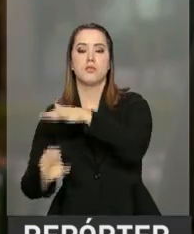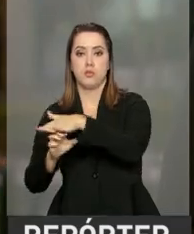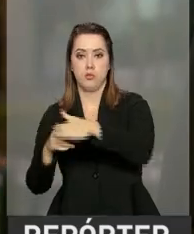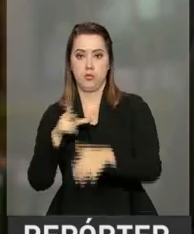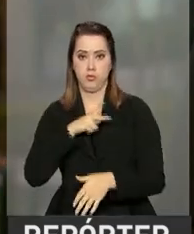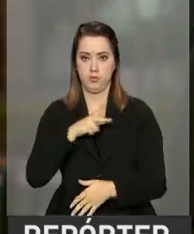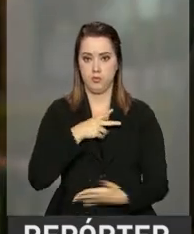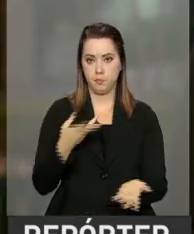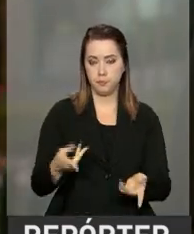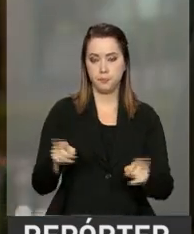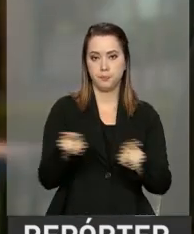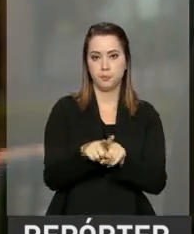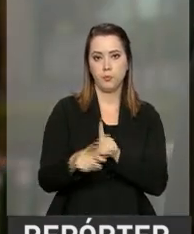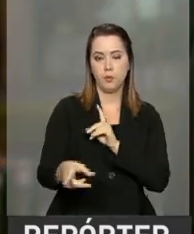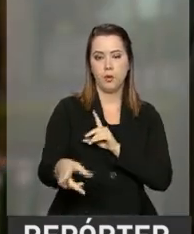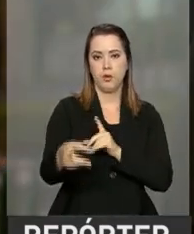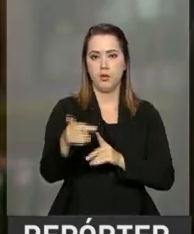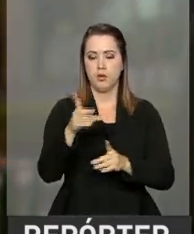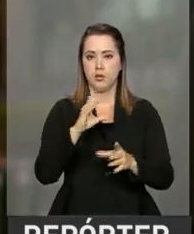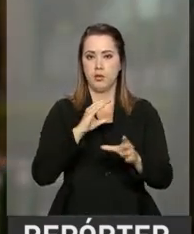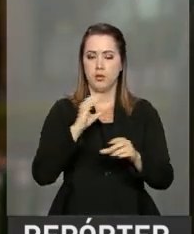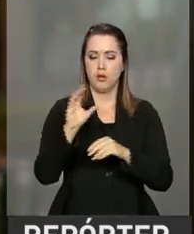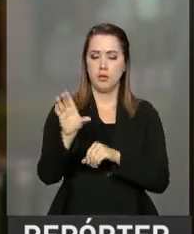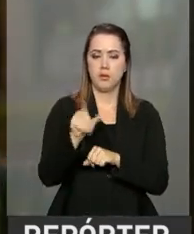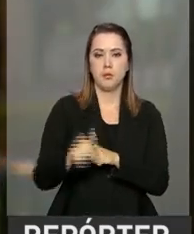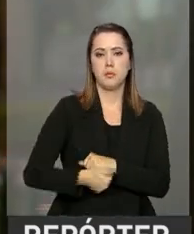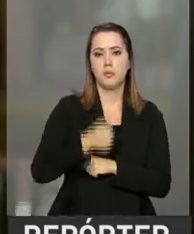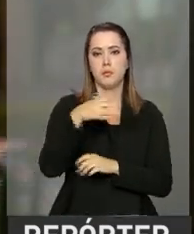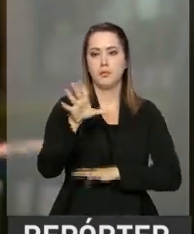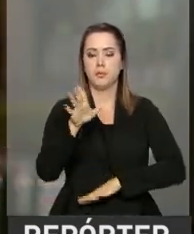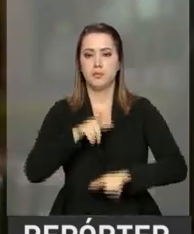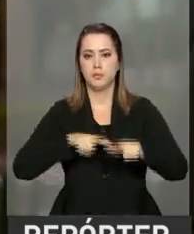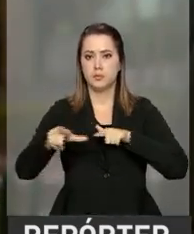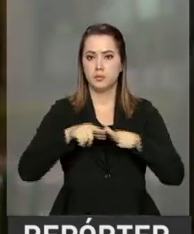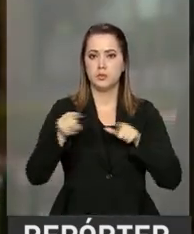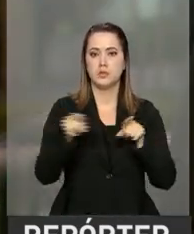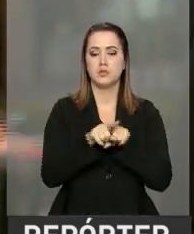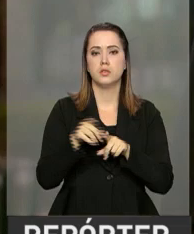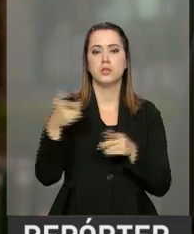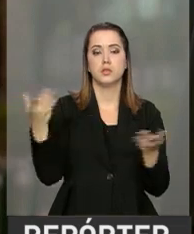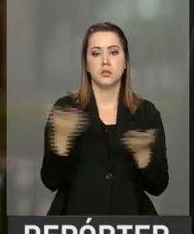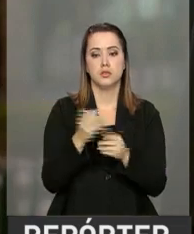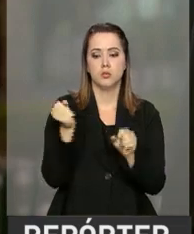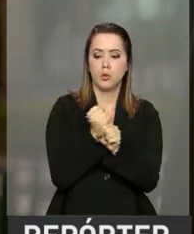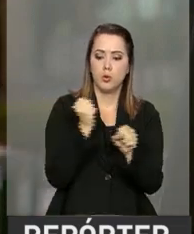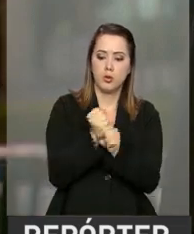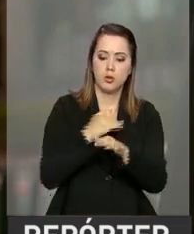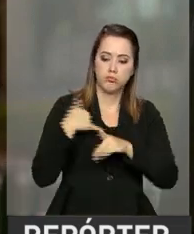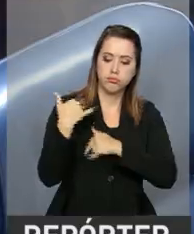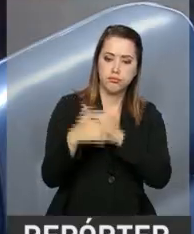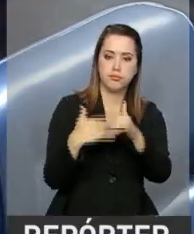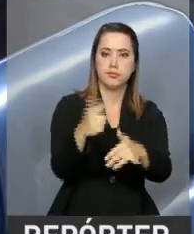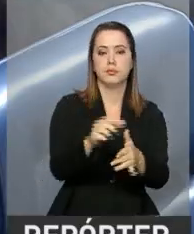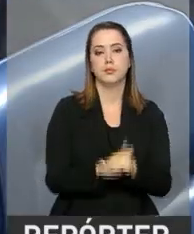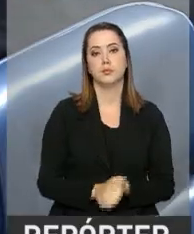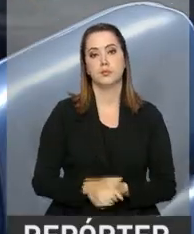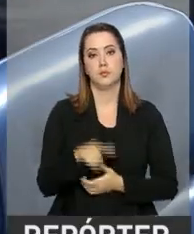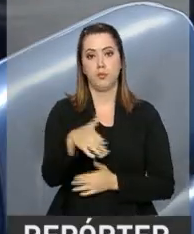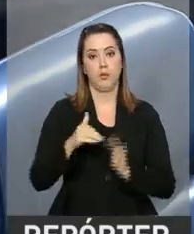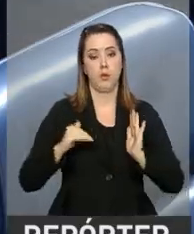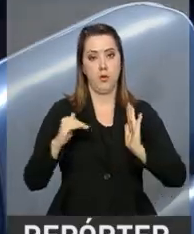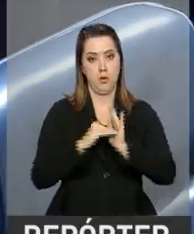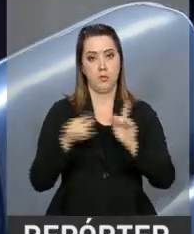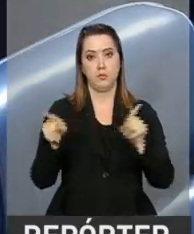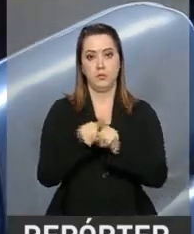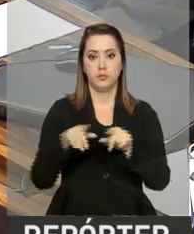é coordenar ações agilizar o licenciamento ambiental e deslanchar obras no país O Senado também